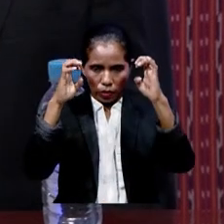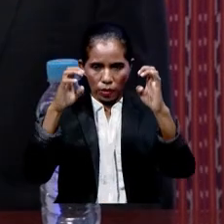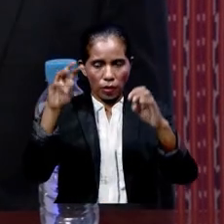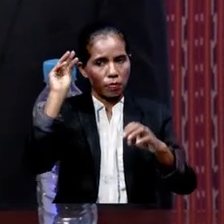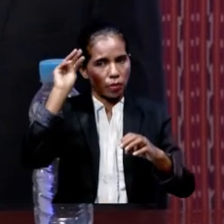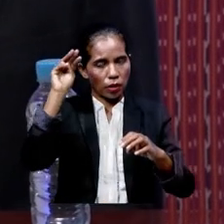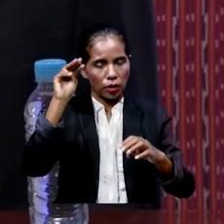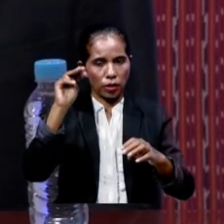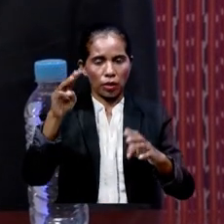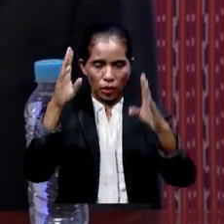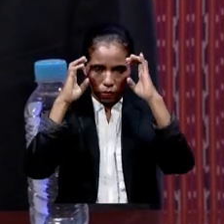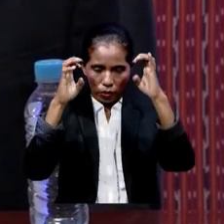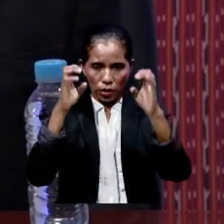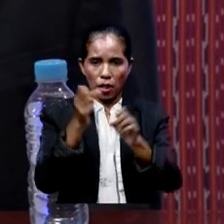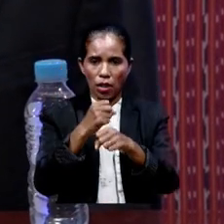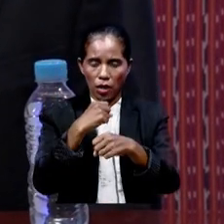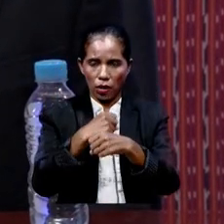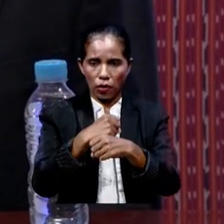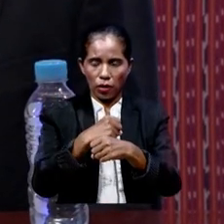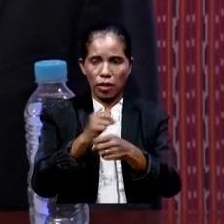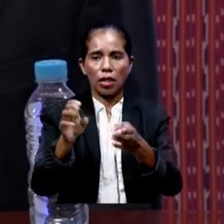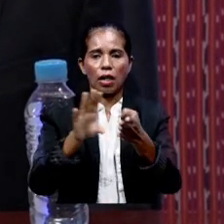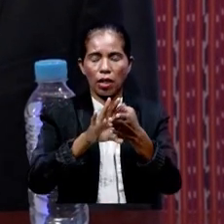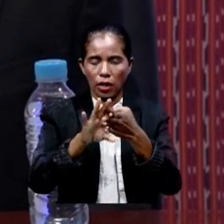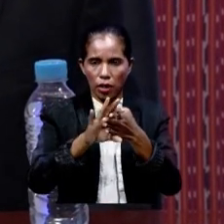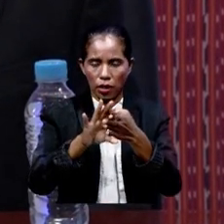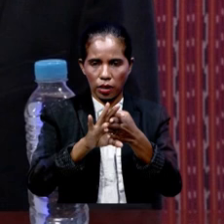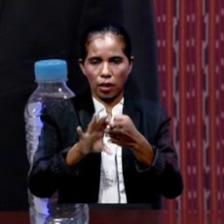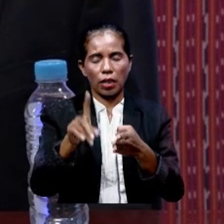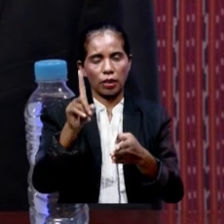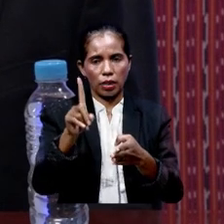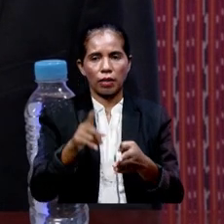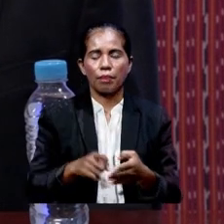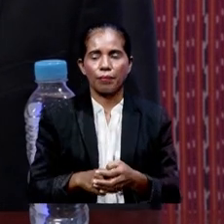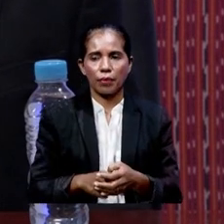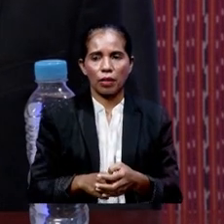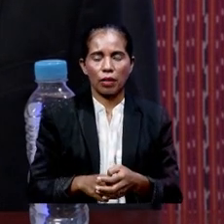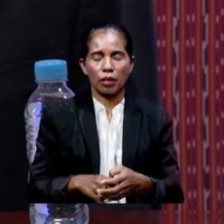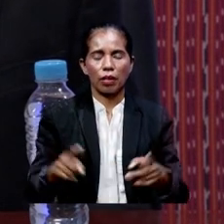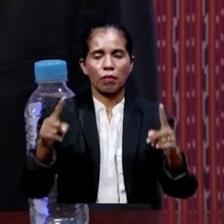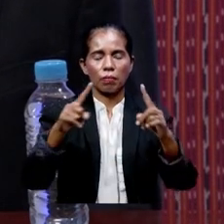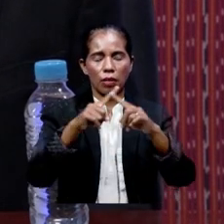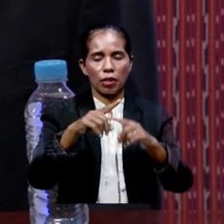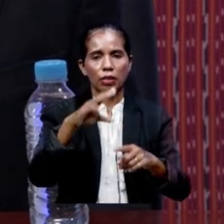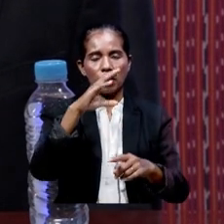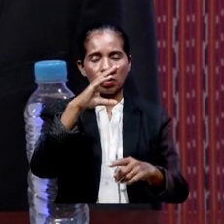educação halo na carta ida ba comissão função